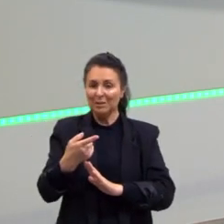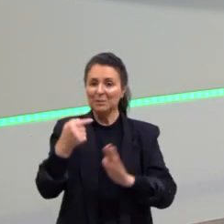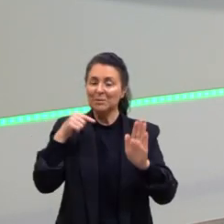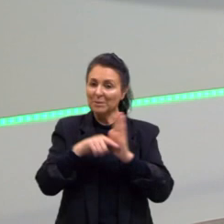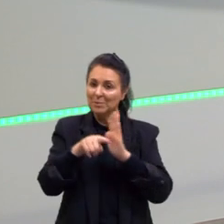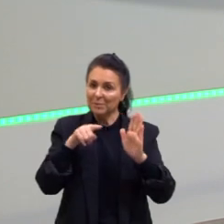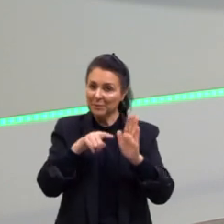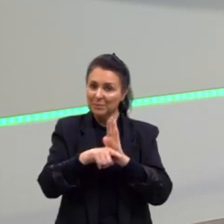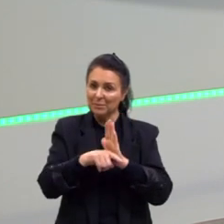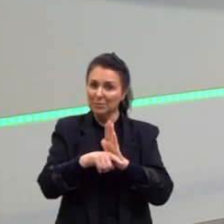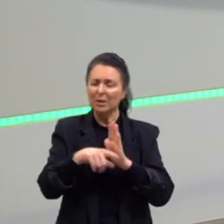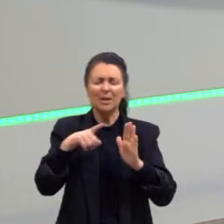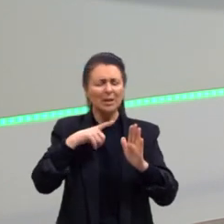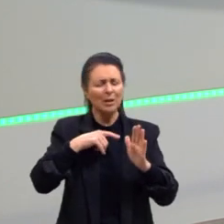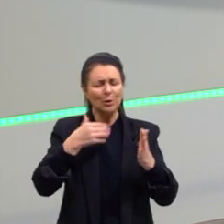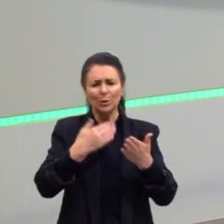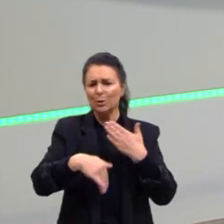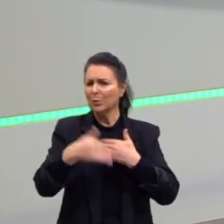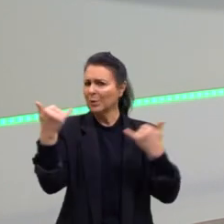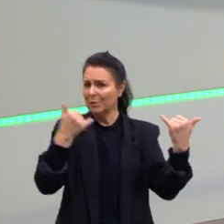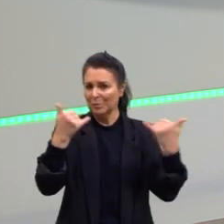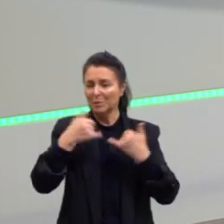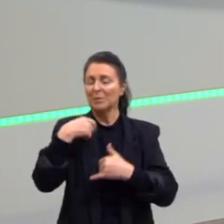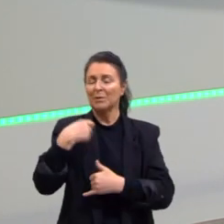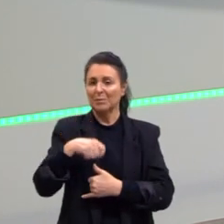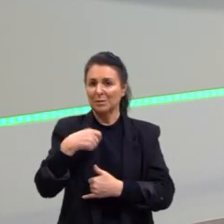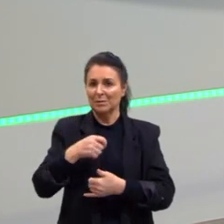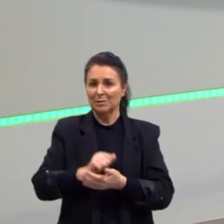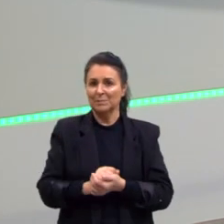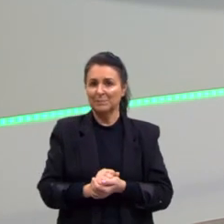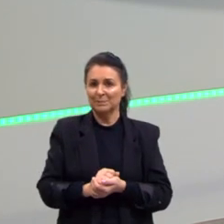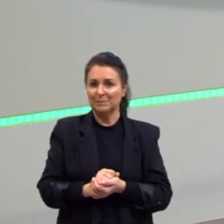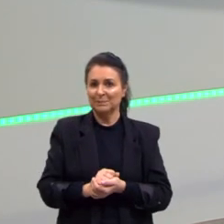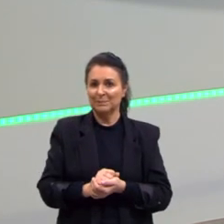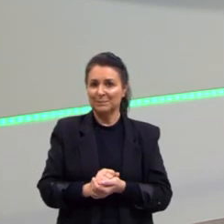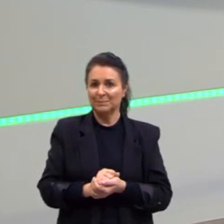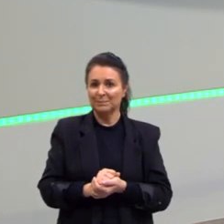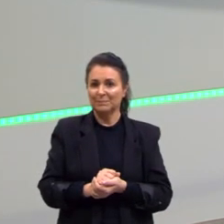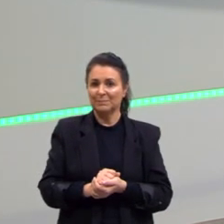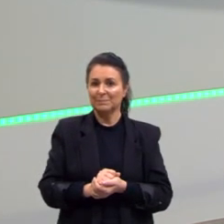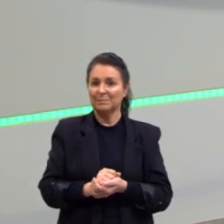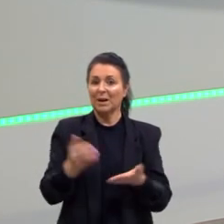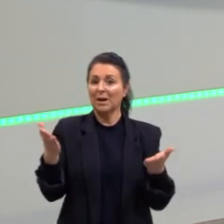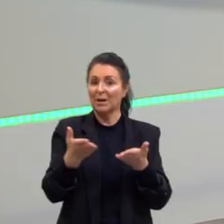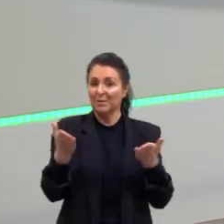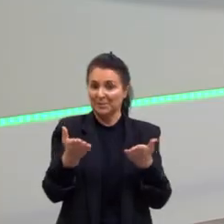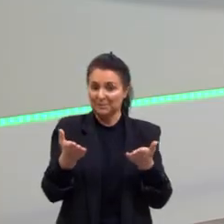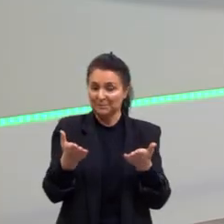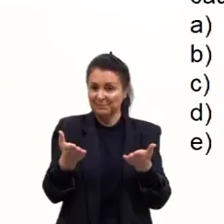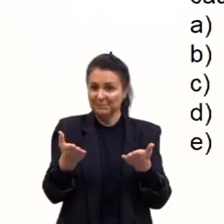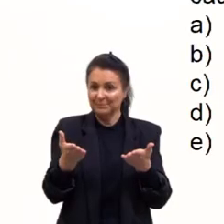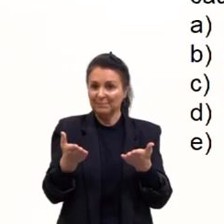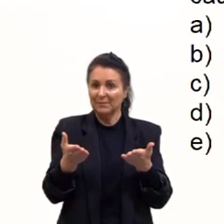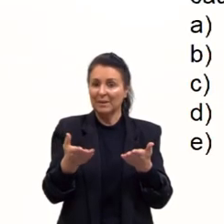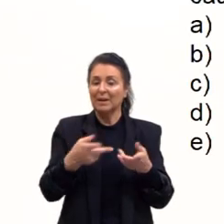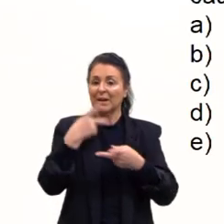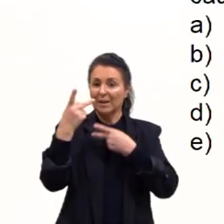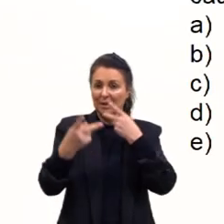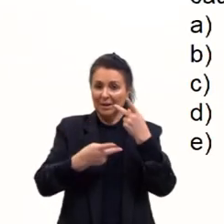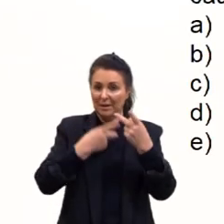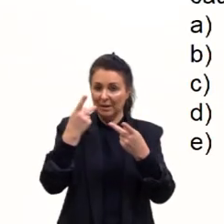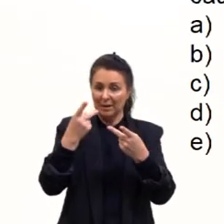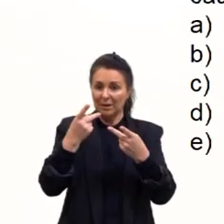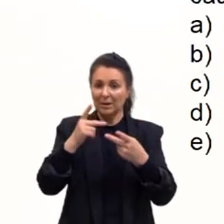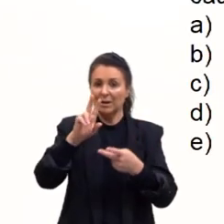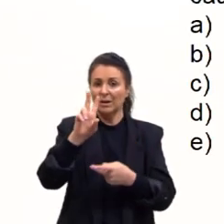que já já trazer um ali todos os dados que vocês precisavam bom então aqui fala sobre